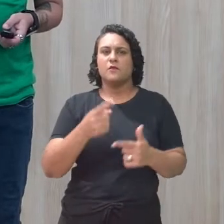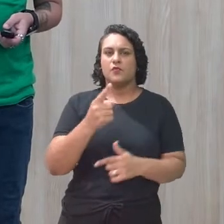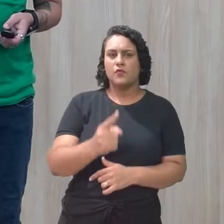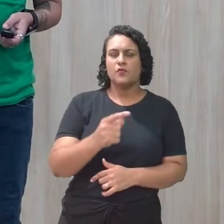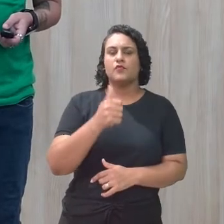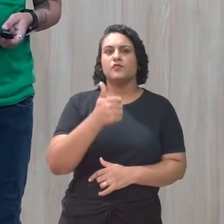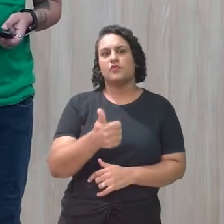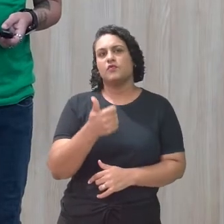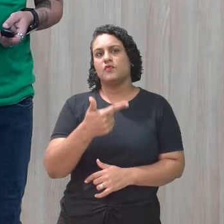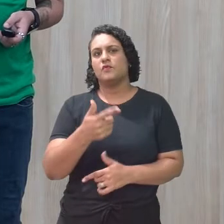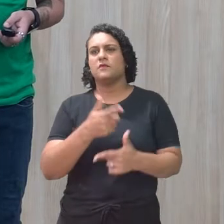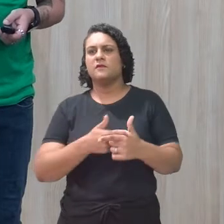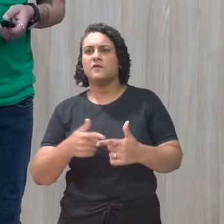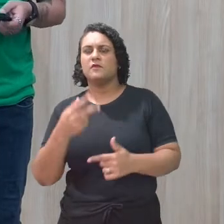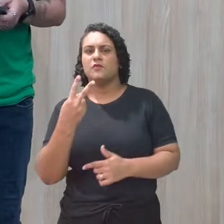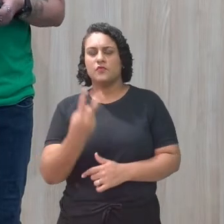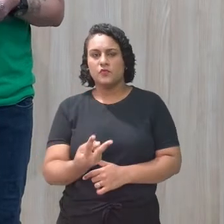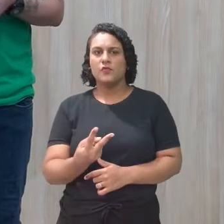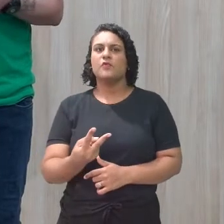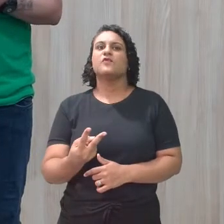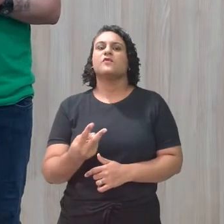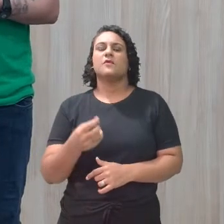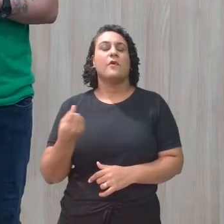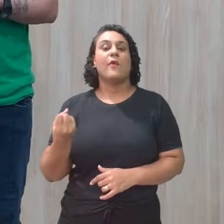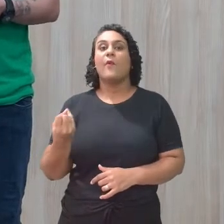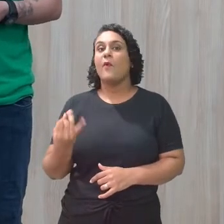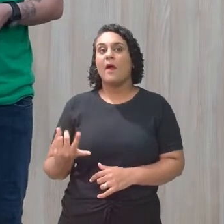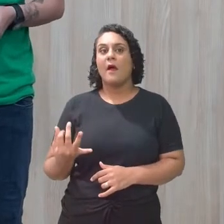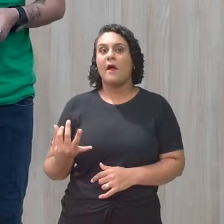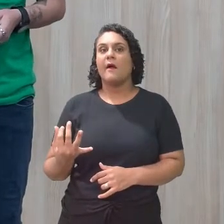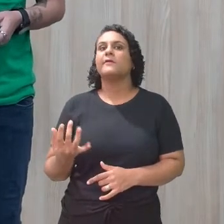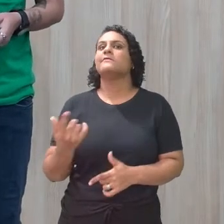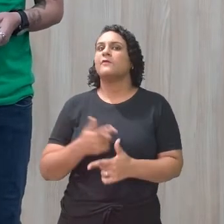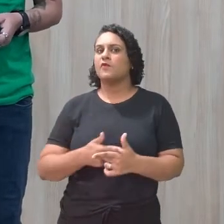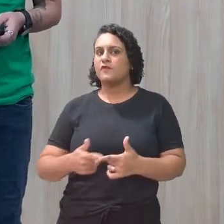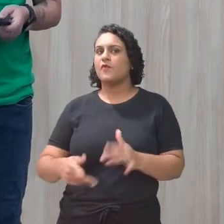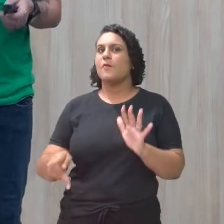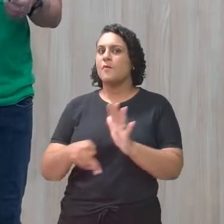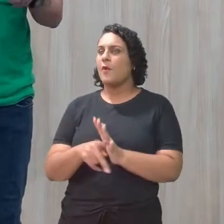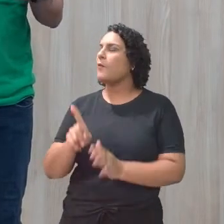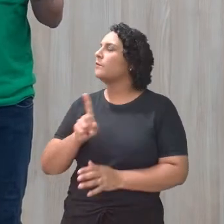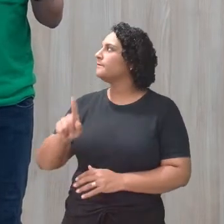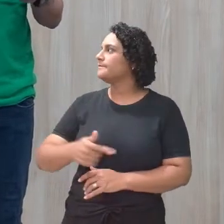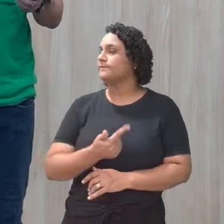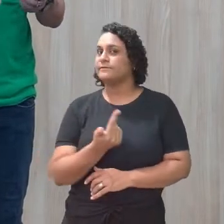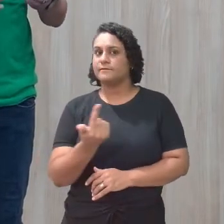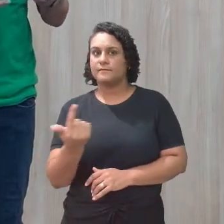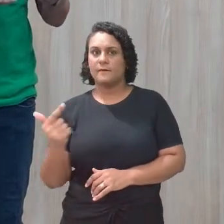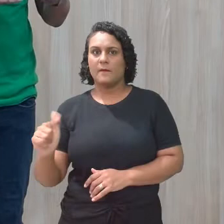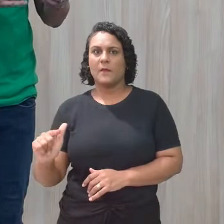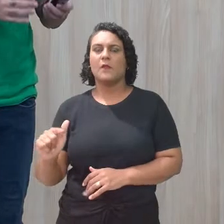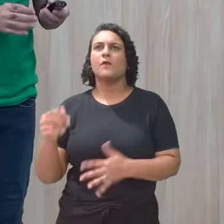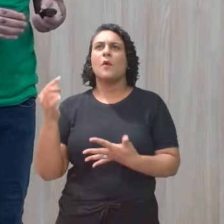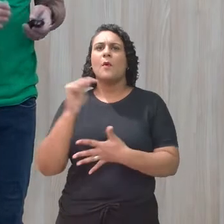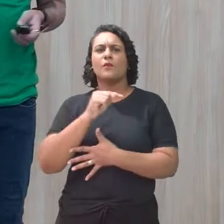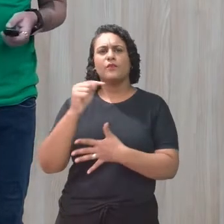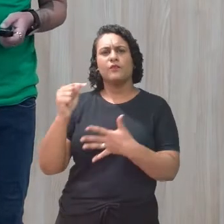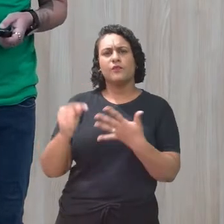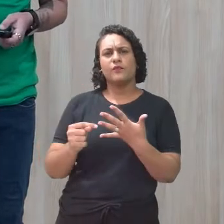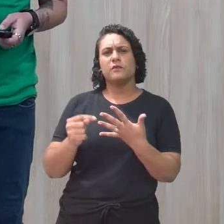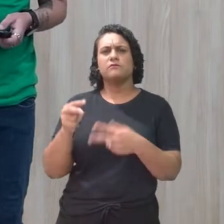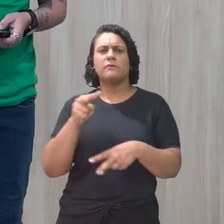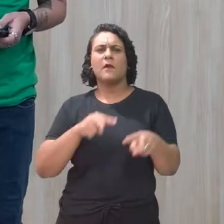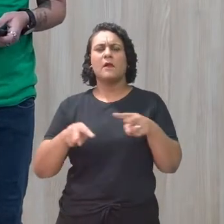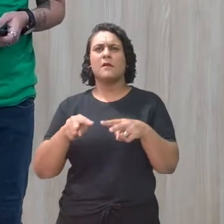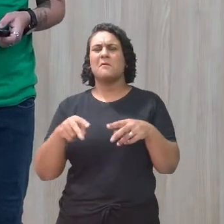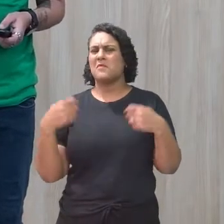12 dividido por 12, para ver quais eram os divisores. No outro momento, a gente viu os critérios de divisibilidade, para a gente